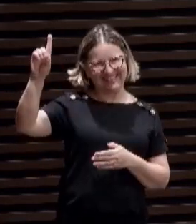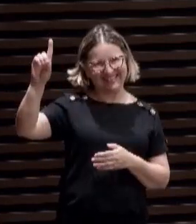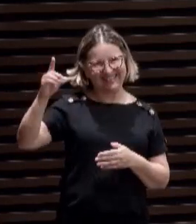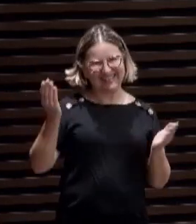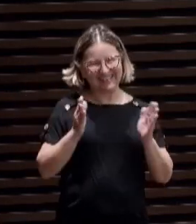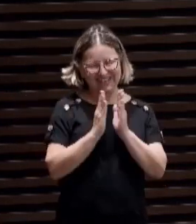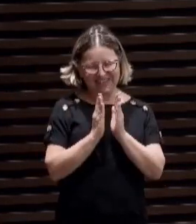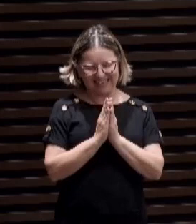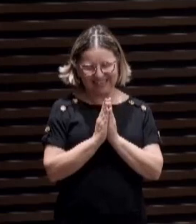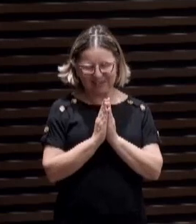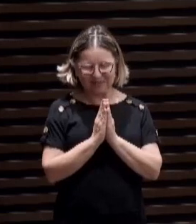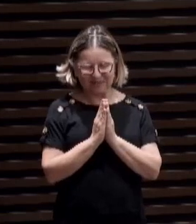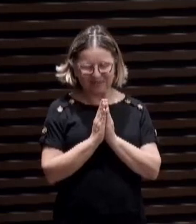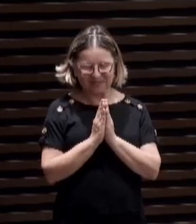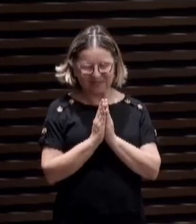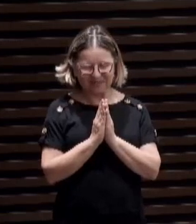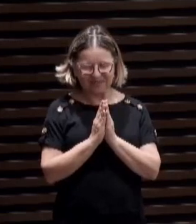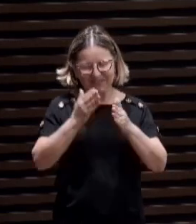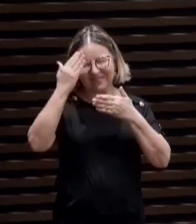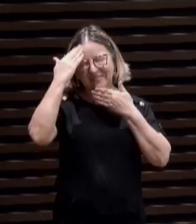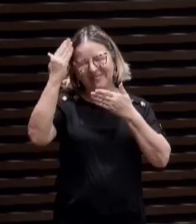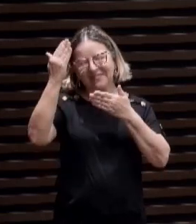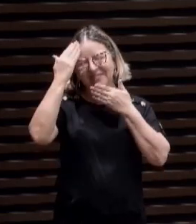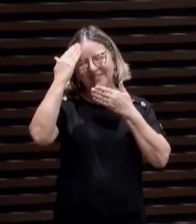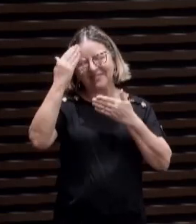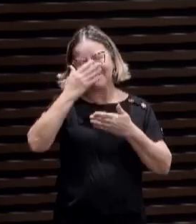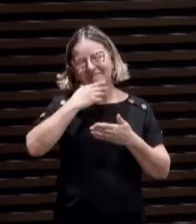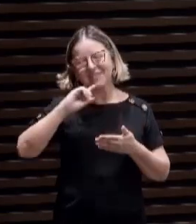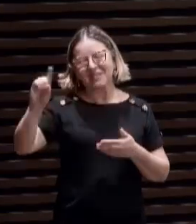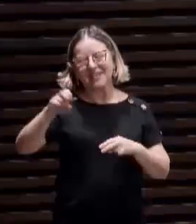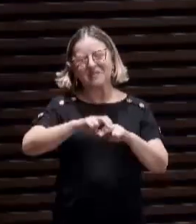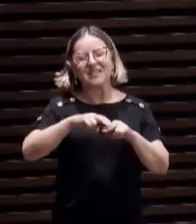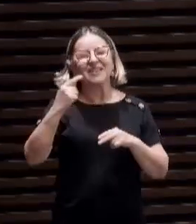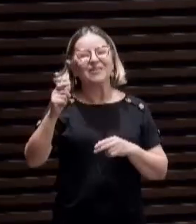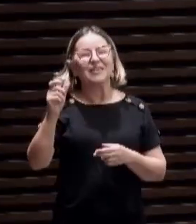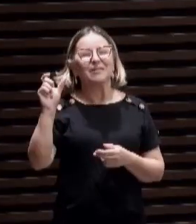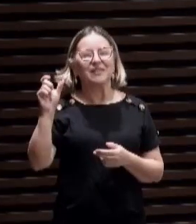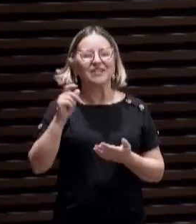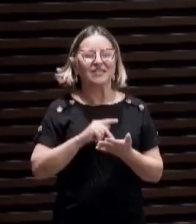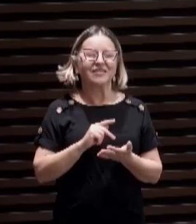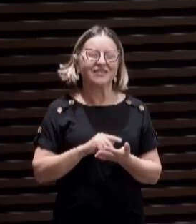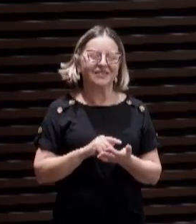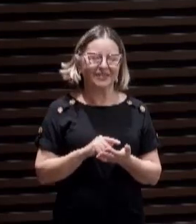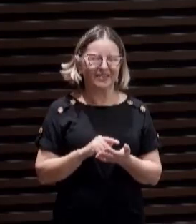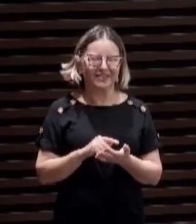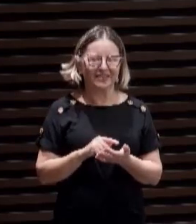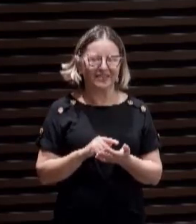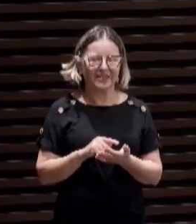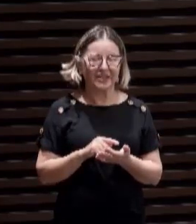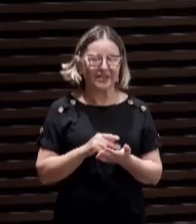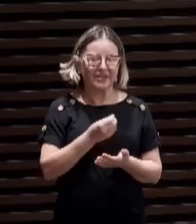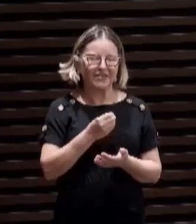orar? Nós te damos graças, Pai, por tua palavra, que é a verdade, que é viva e